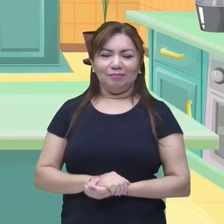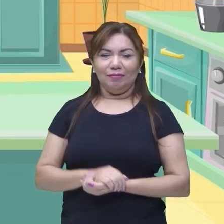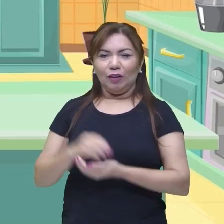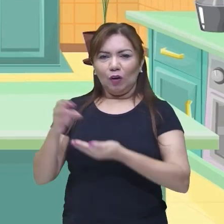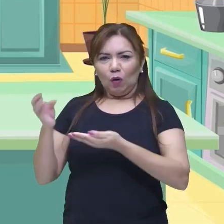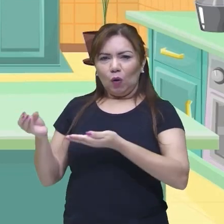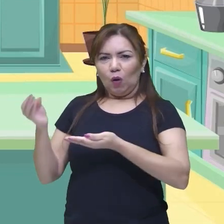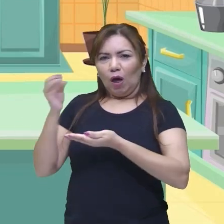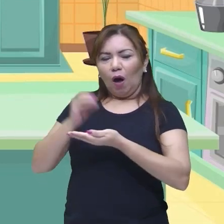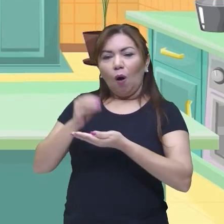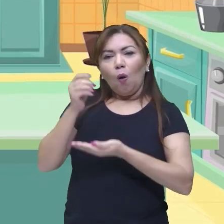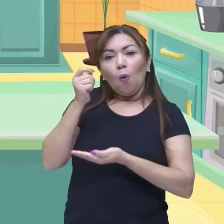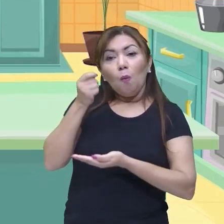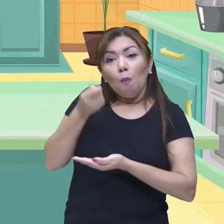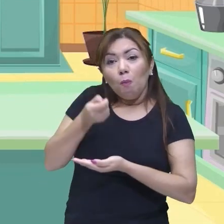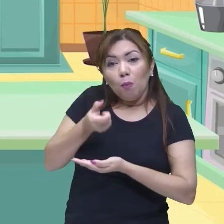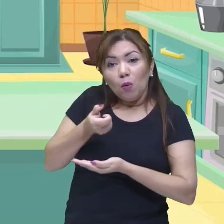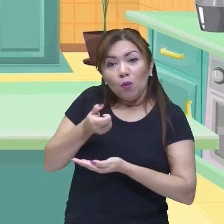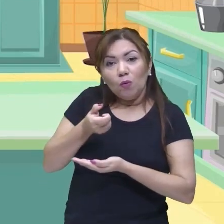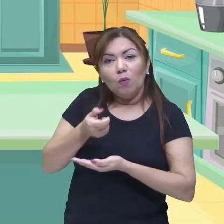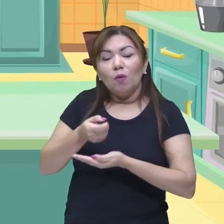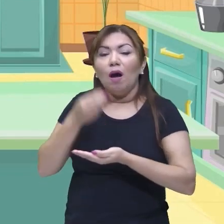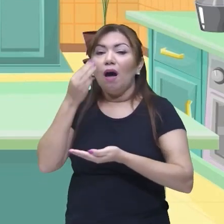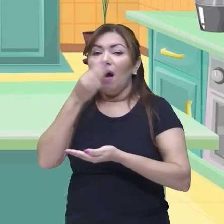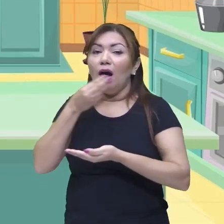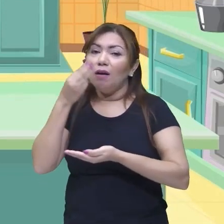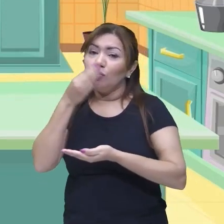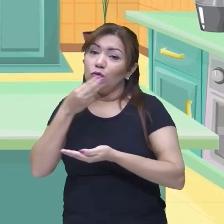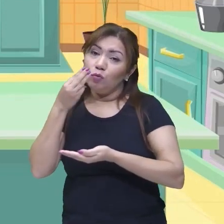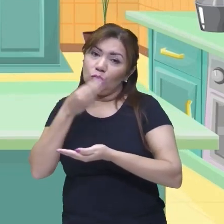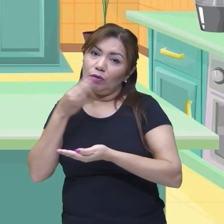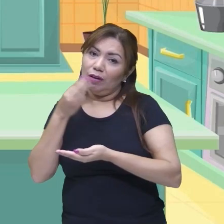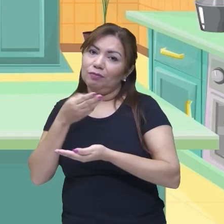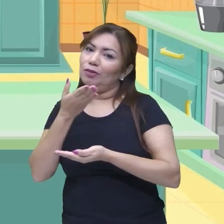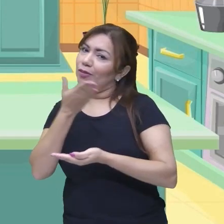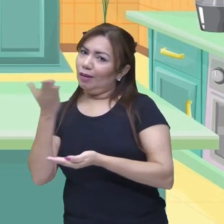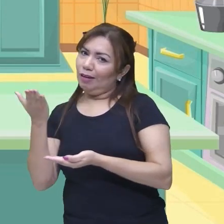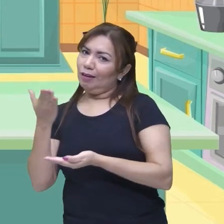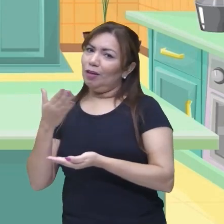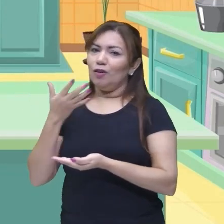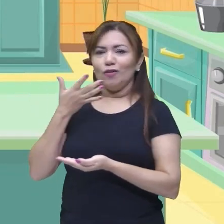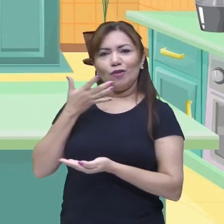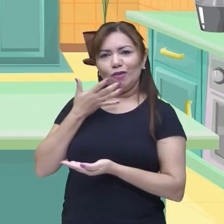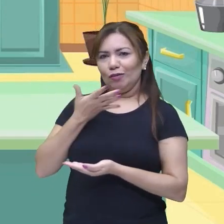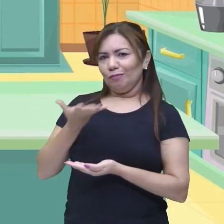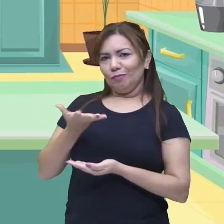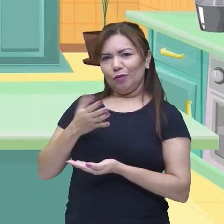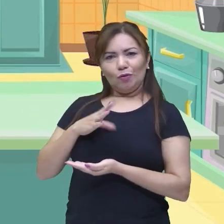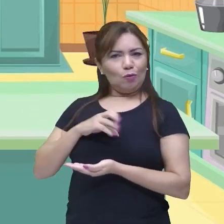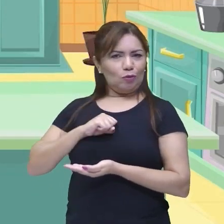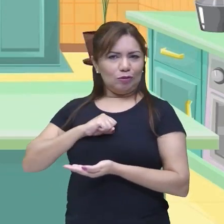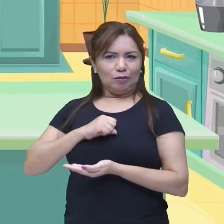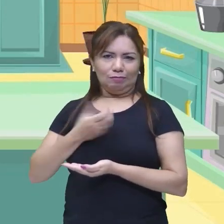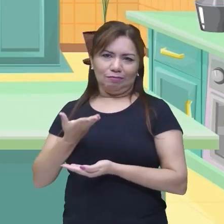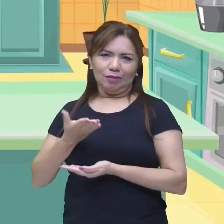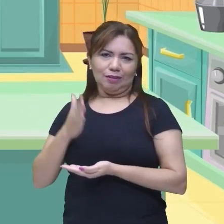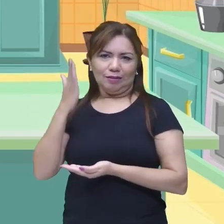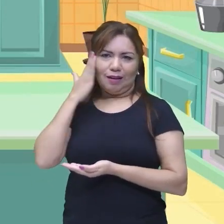Coloque um pouco de açúcar. Açúcar é a gosto, né? De acordo com o seu paladar.